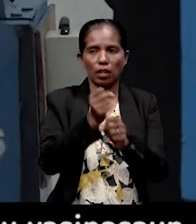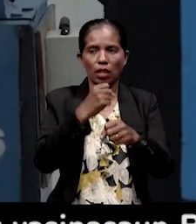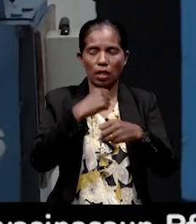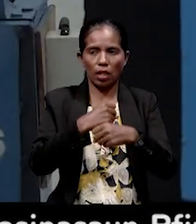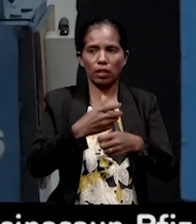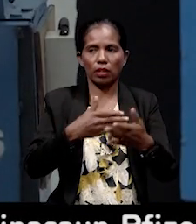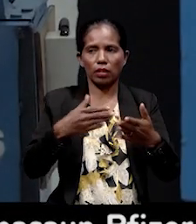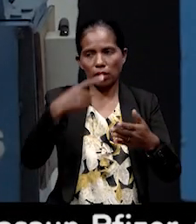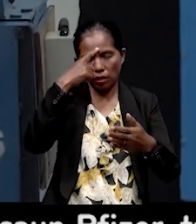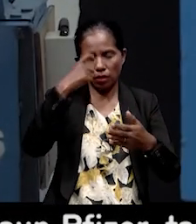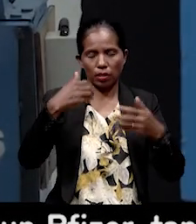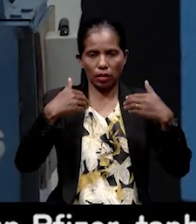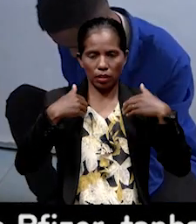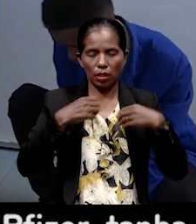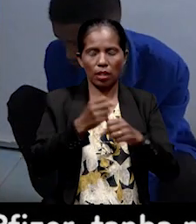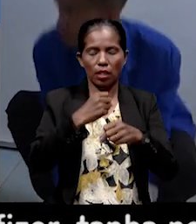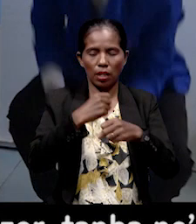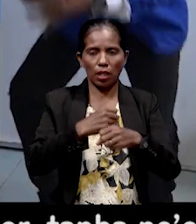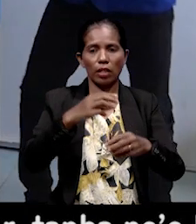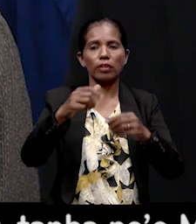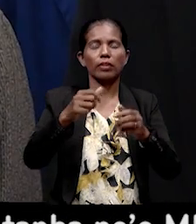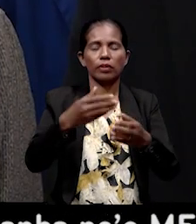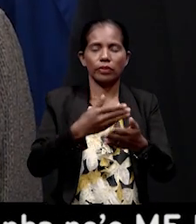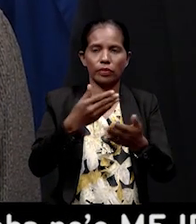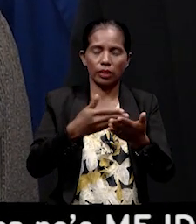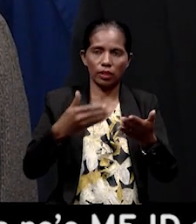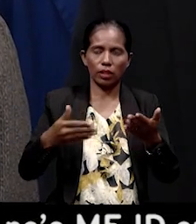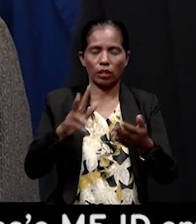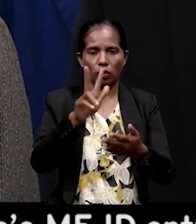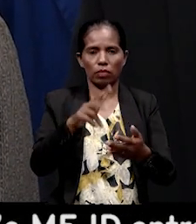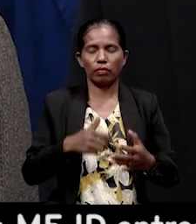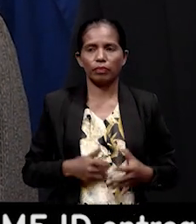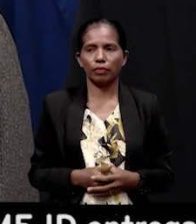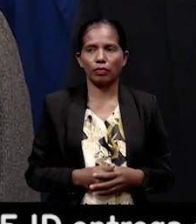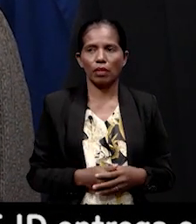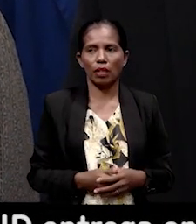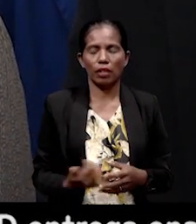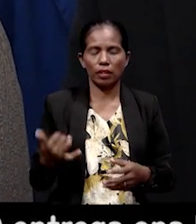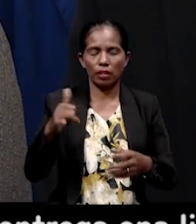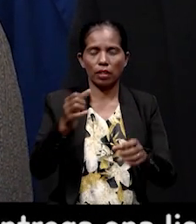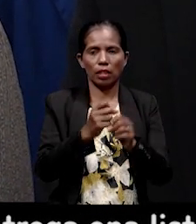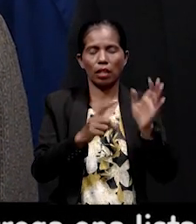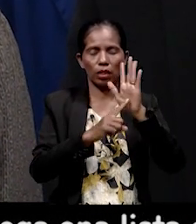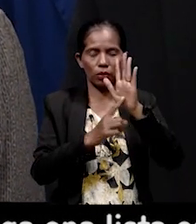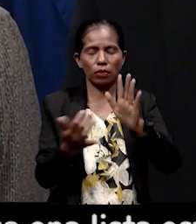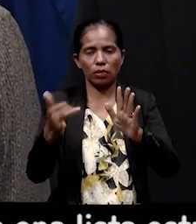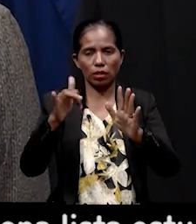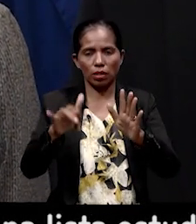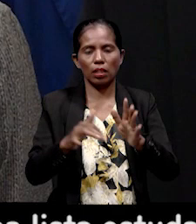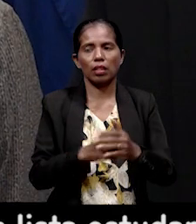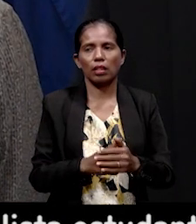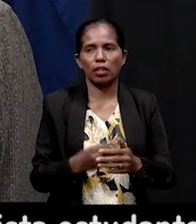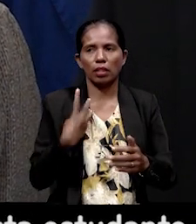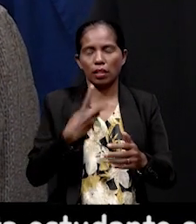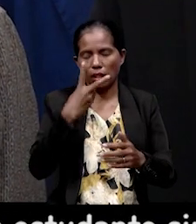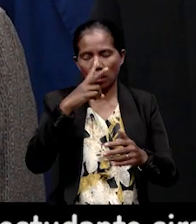iha ona visaung hodi produs makina tolung. No oen sira mai demonstra resultado pesquisa. Aya, ya, itare